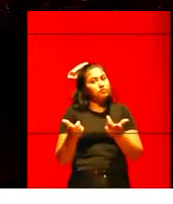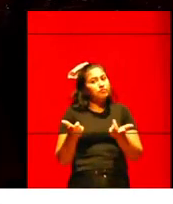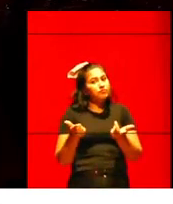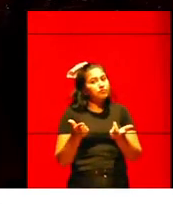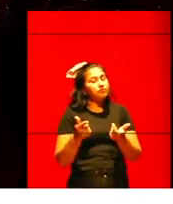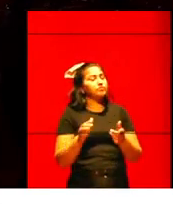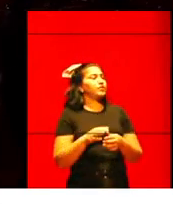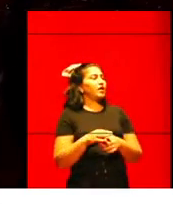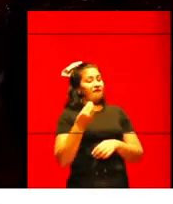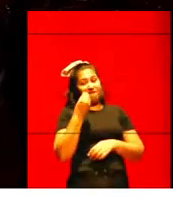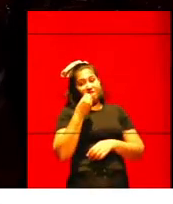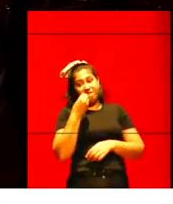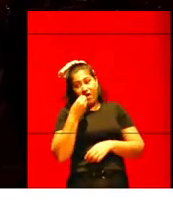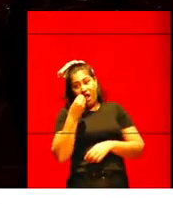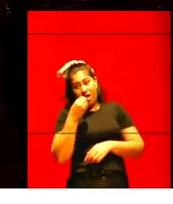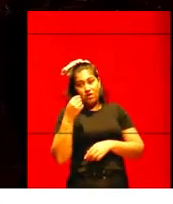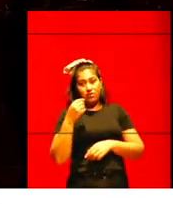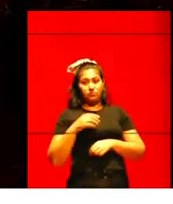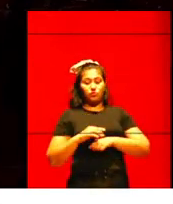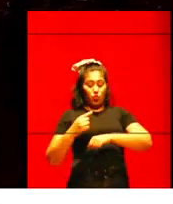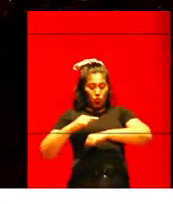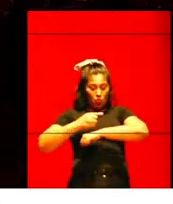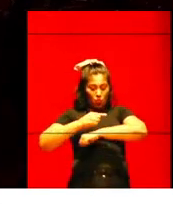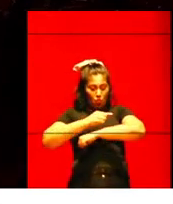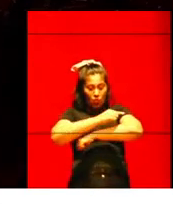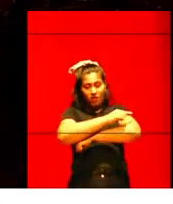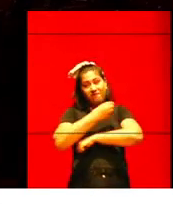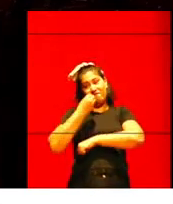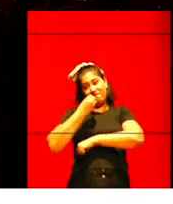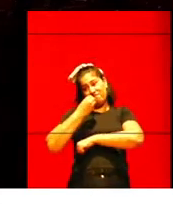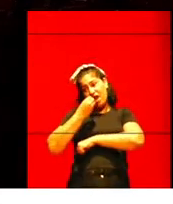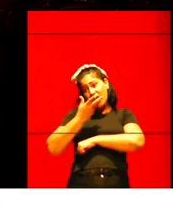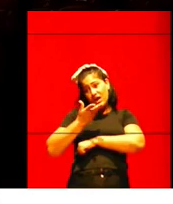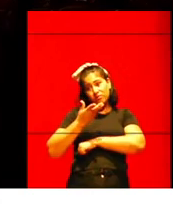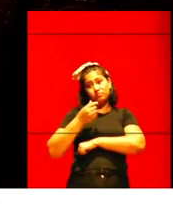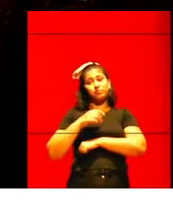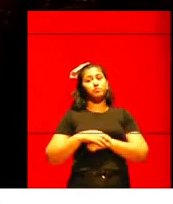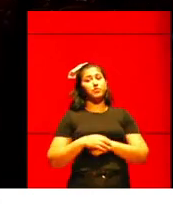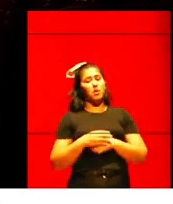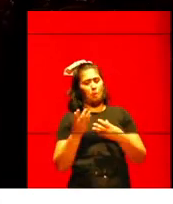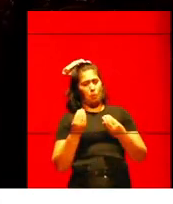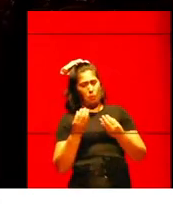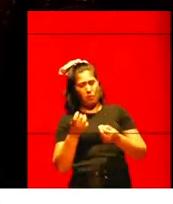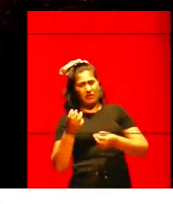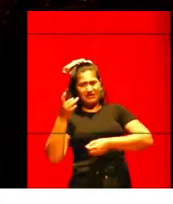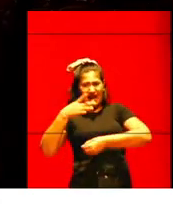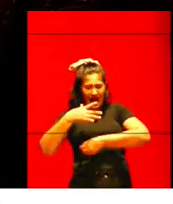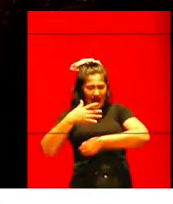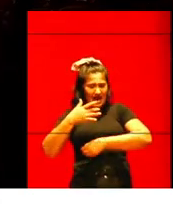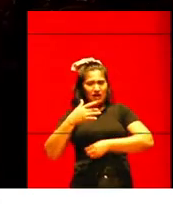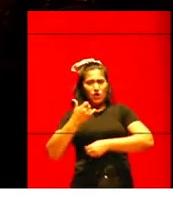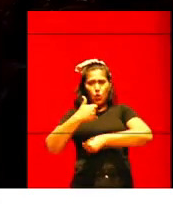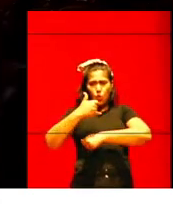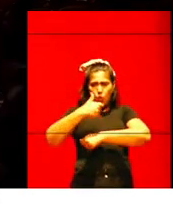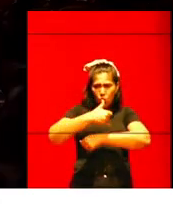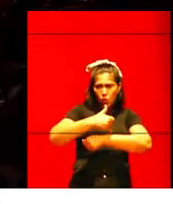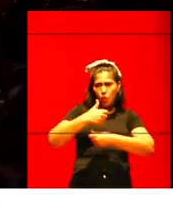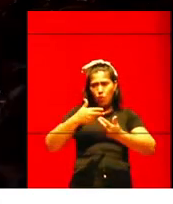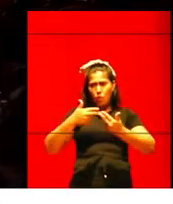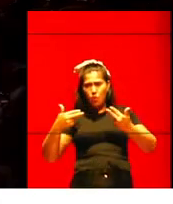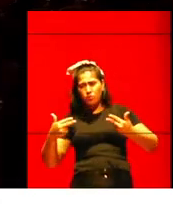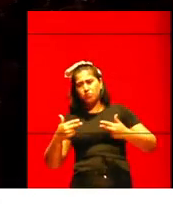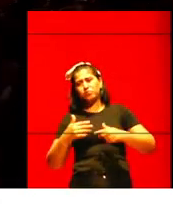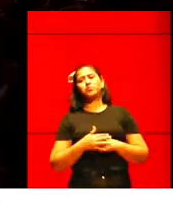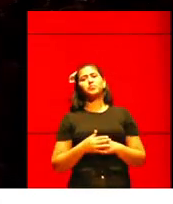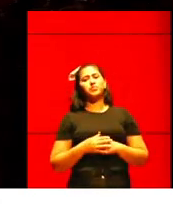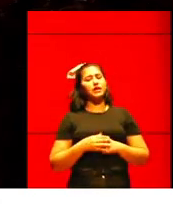baixa densidade é uma lipoproteína que tem muito colesterol, que tem muito lipídio. E se eu tenho muito lipídio, eu vou